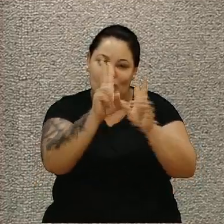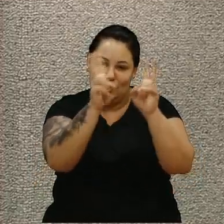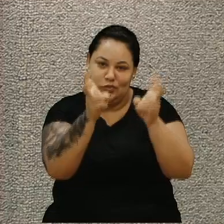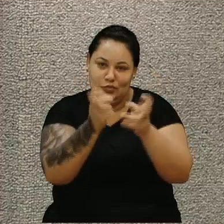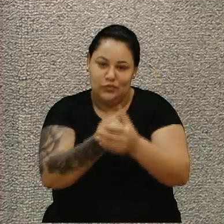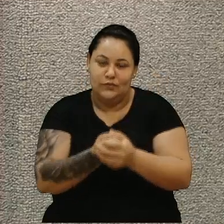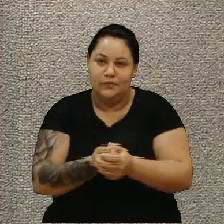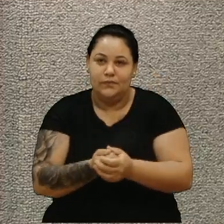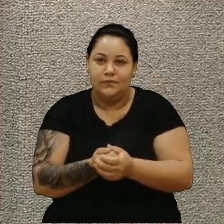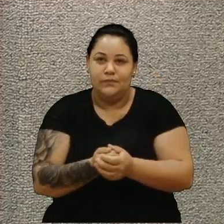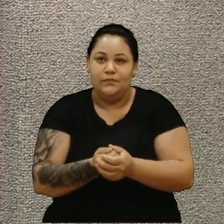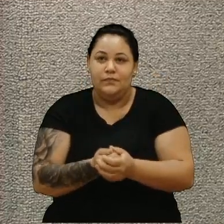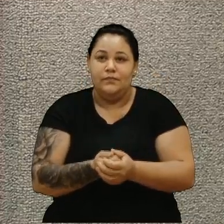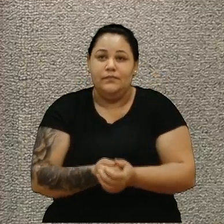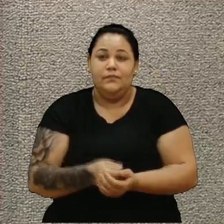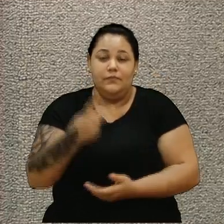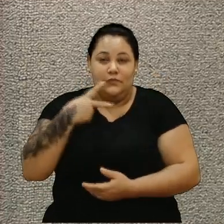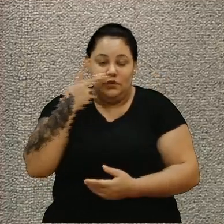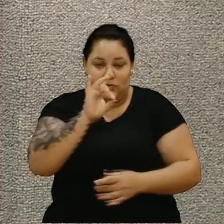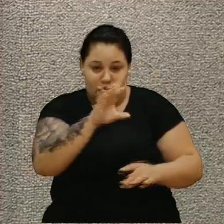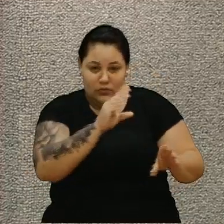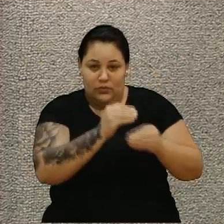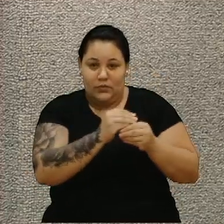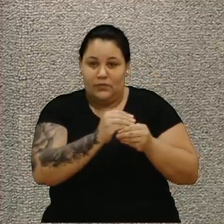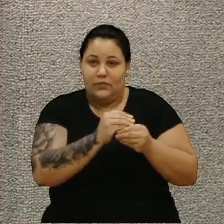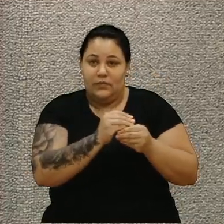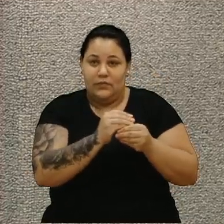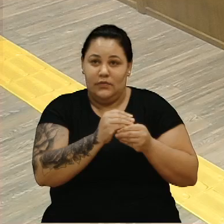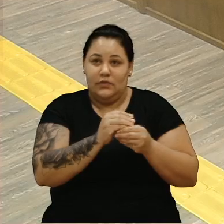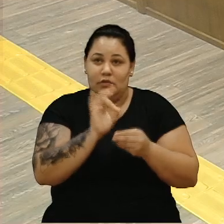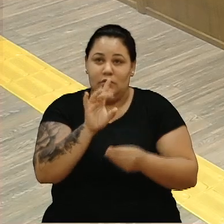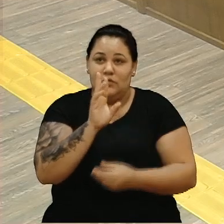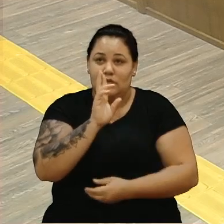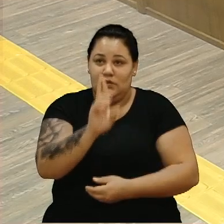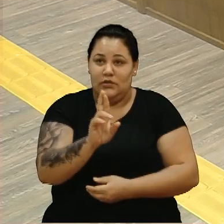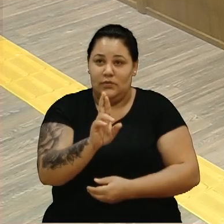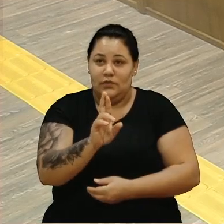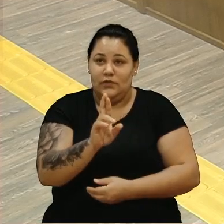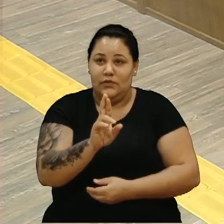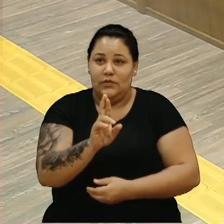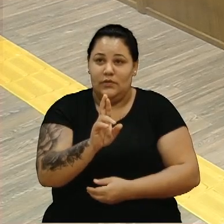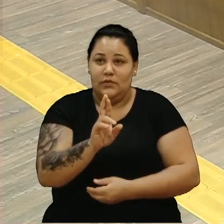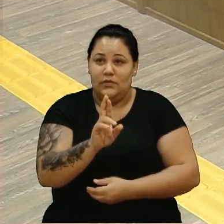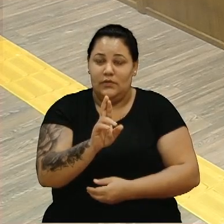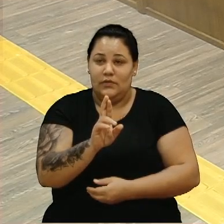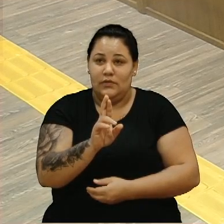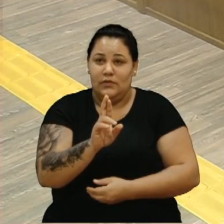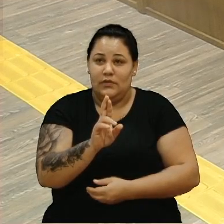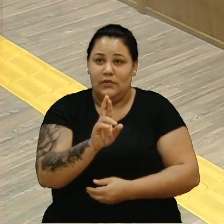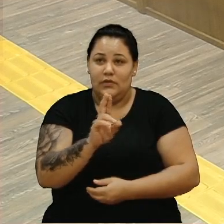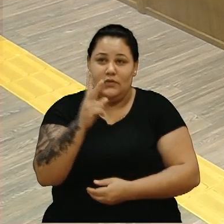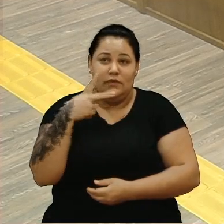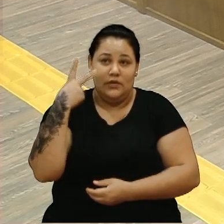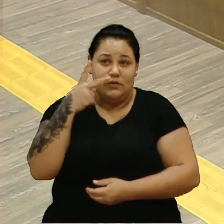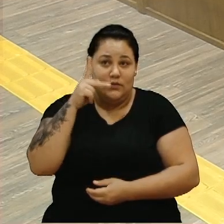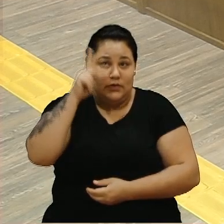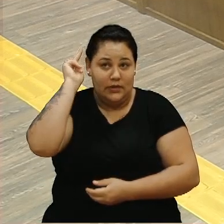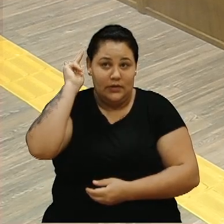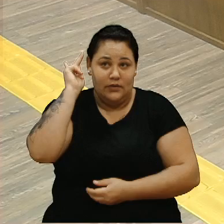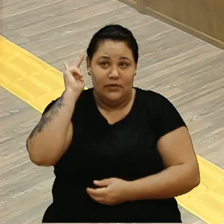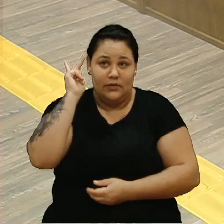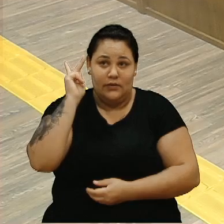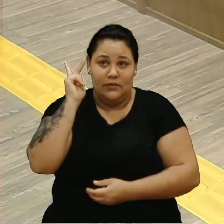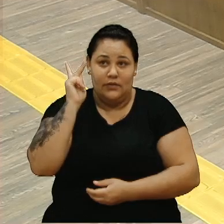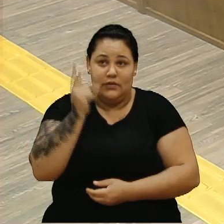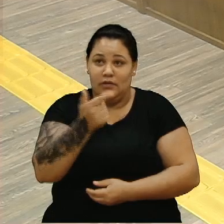Pois não? Vereador, eu só gostaria de responder, daí não tenho, porque senão a sessão vai acabar, o vereador Iago. Não tenho medo, vereador,